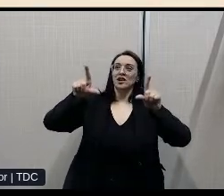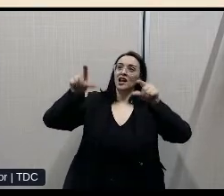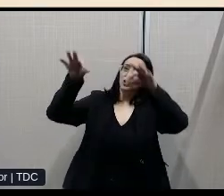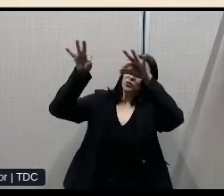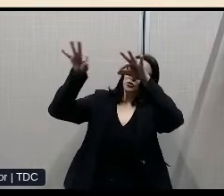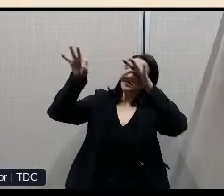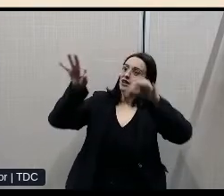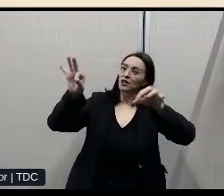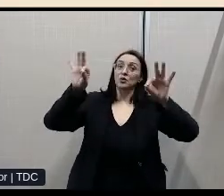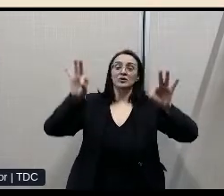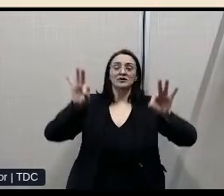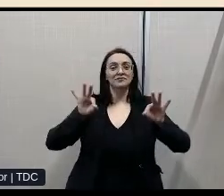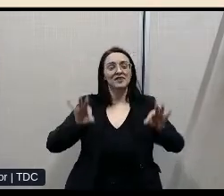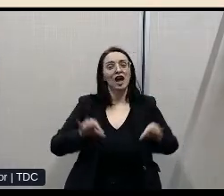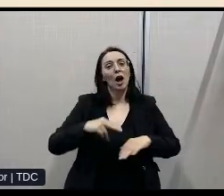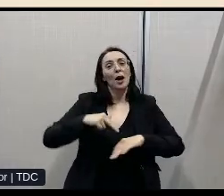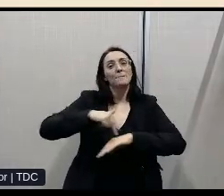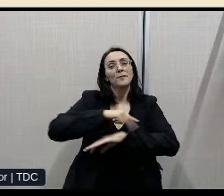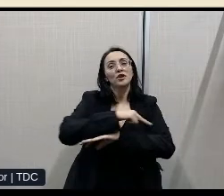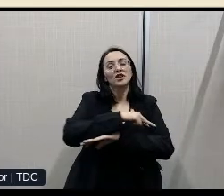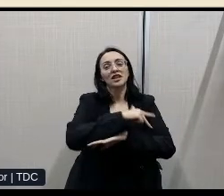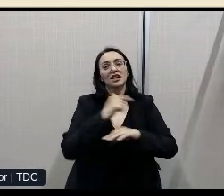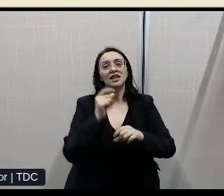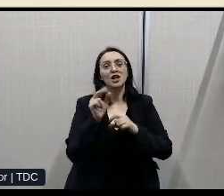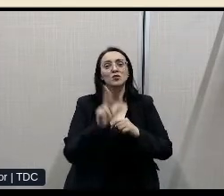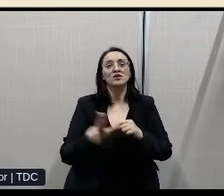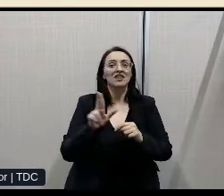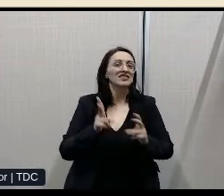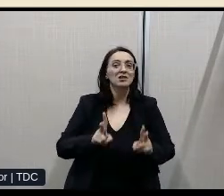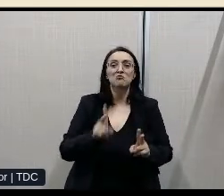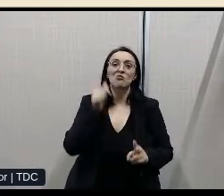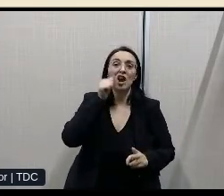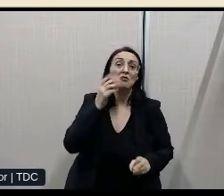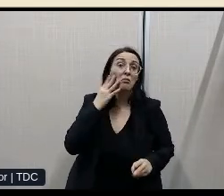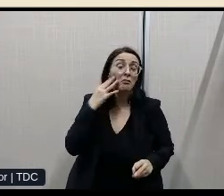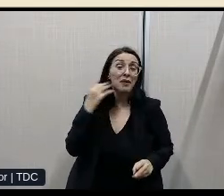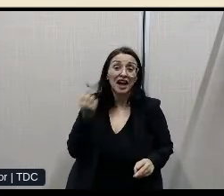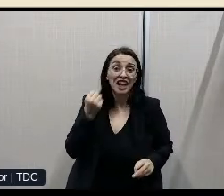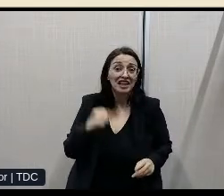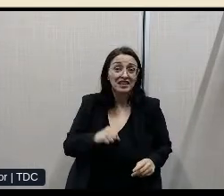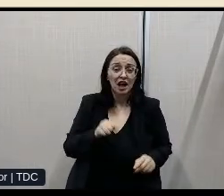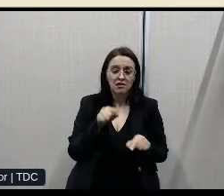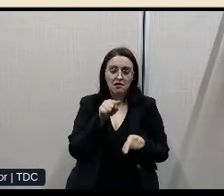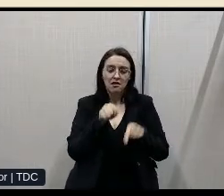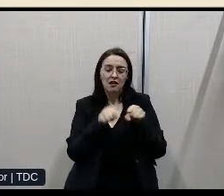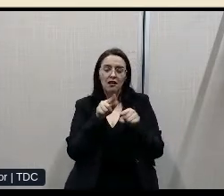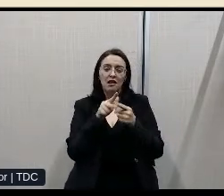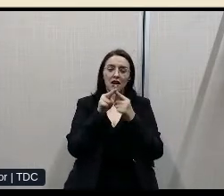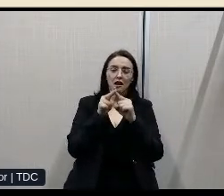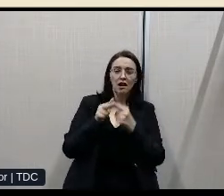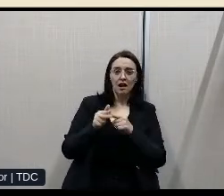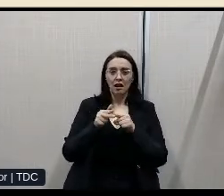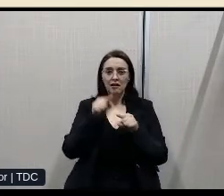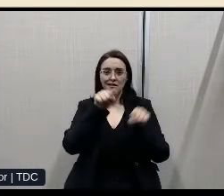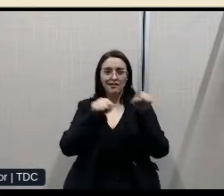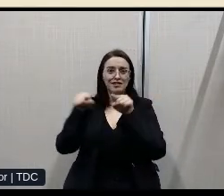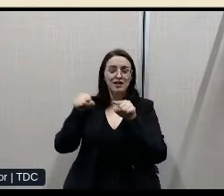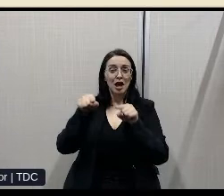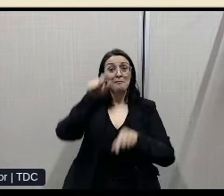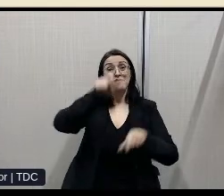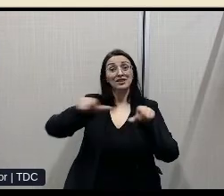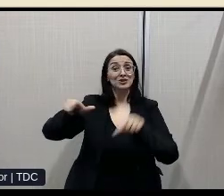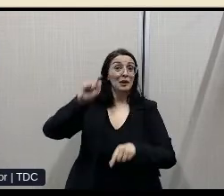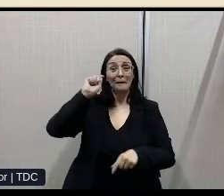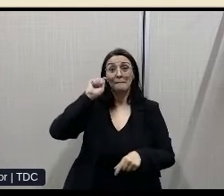curioso ou não, é que os modelos usados para essas fotos eram sempre mulheres brancas. Então, a calibragem das câmeras era feita para pessoas